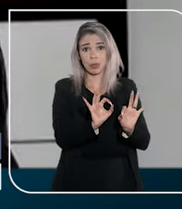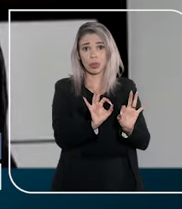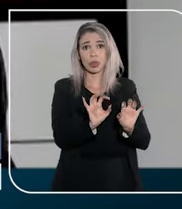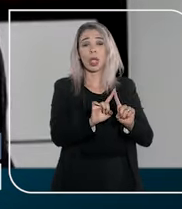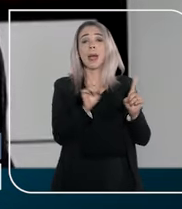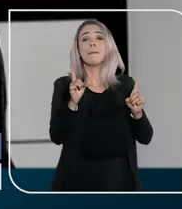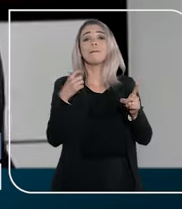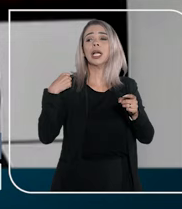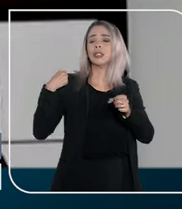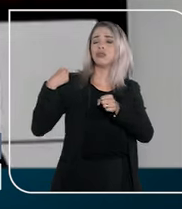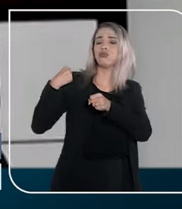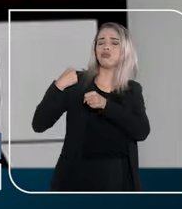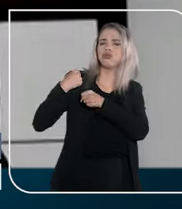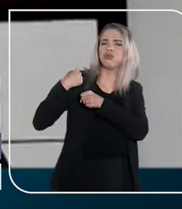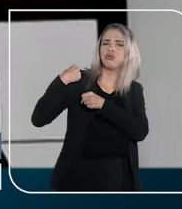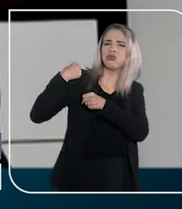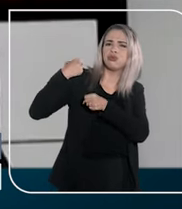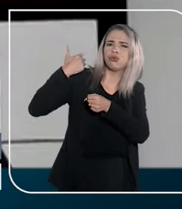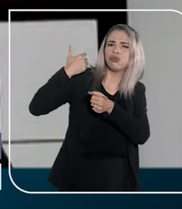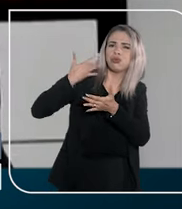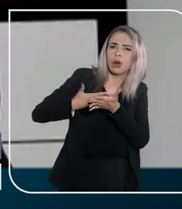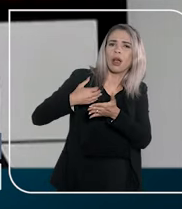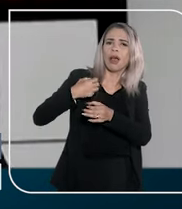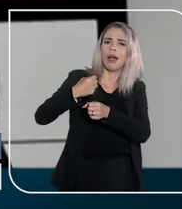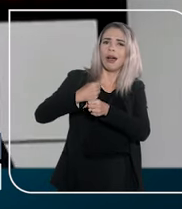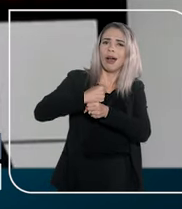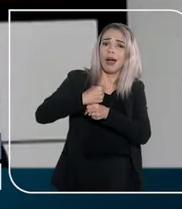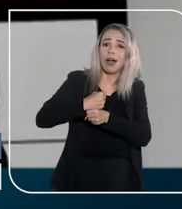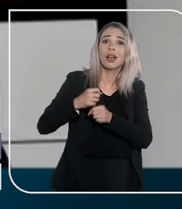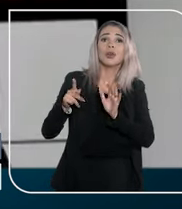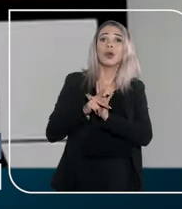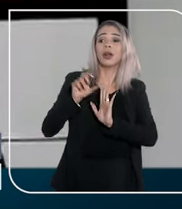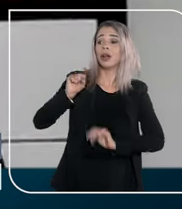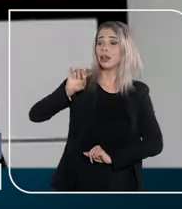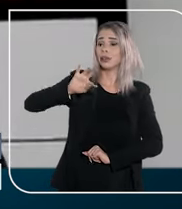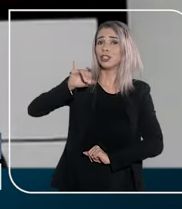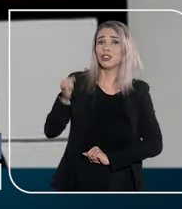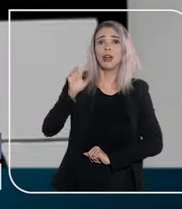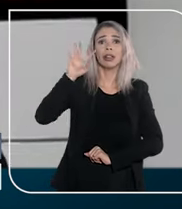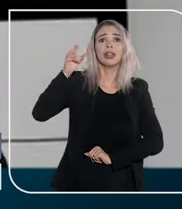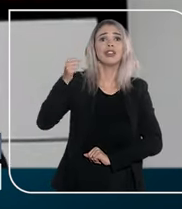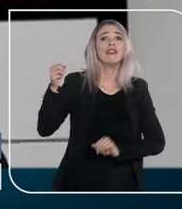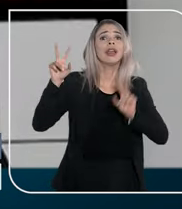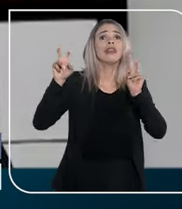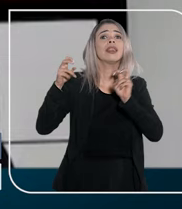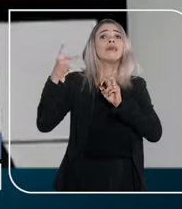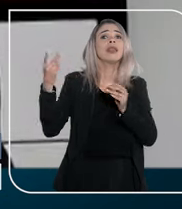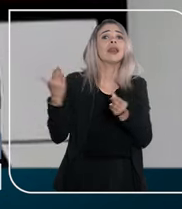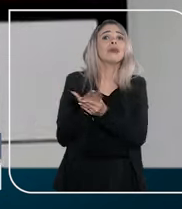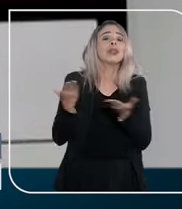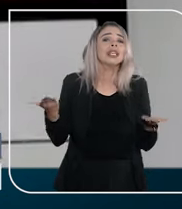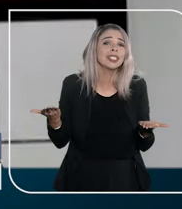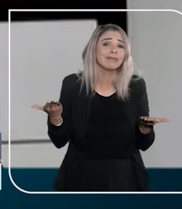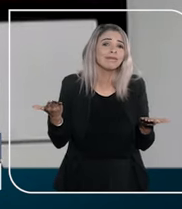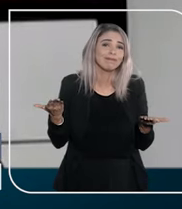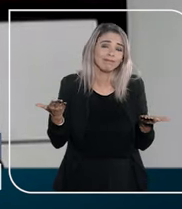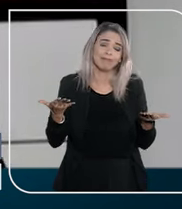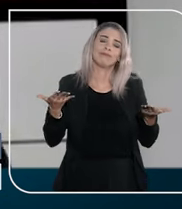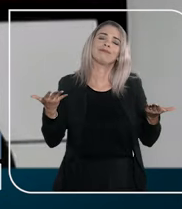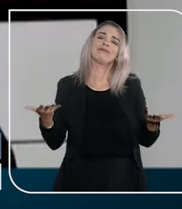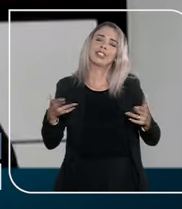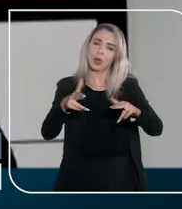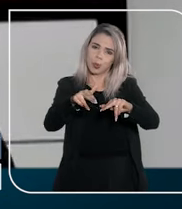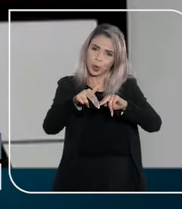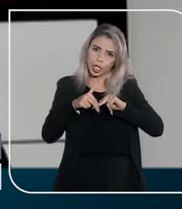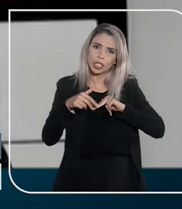quantos anos esse indivíduo, essa moça, levou para que o Supremo julgasse o seu caso? Nessas hipóteses, nós